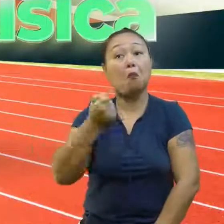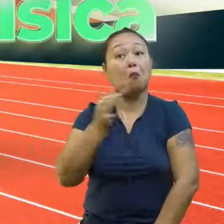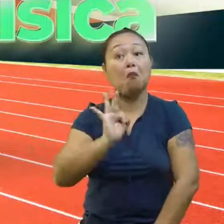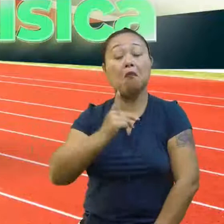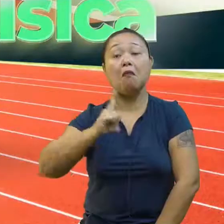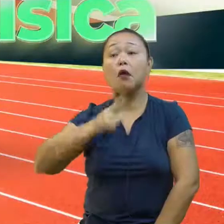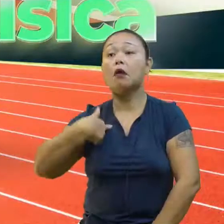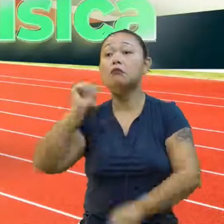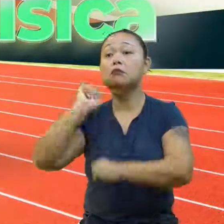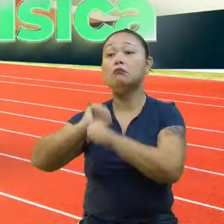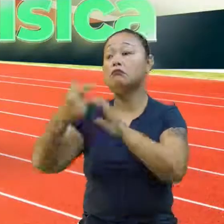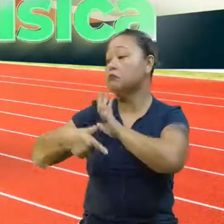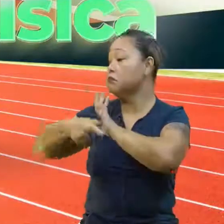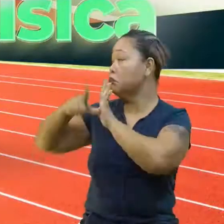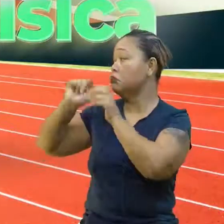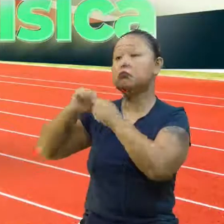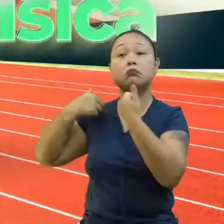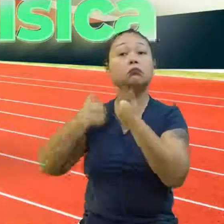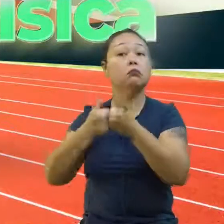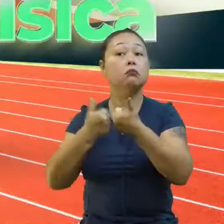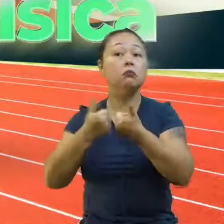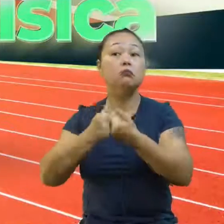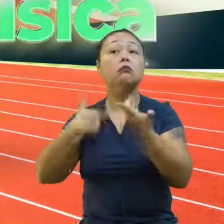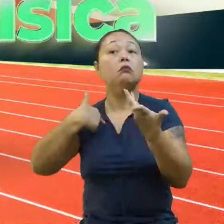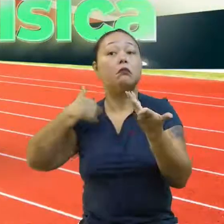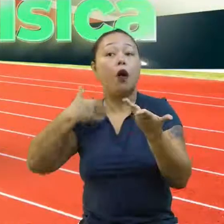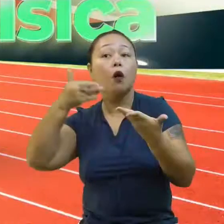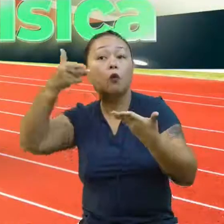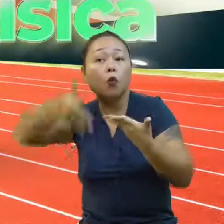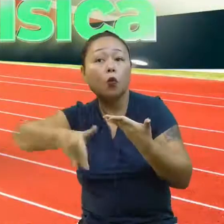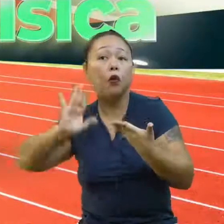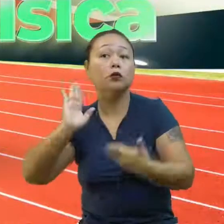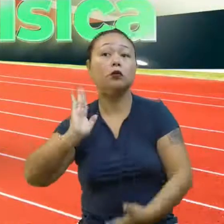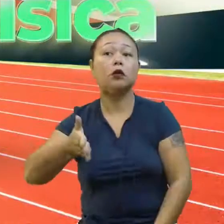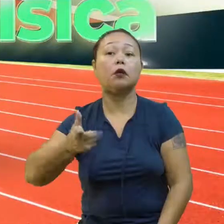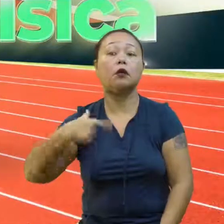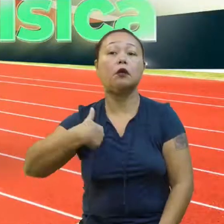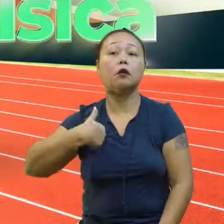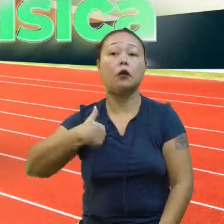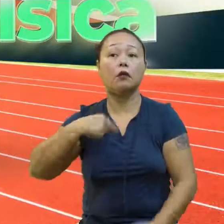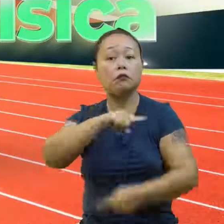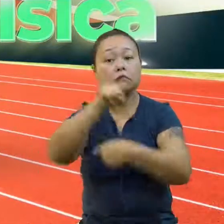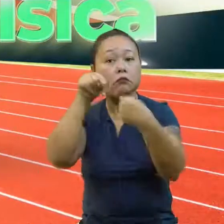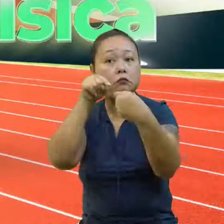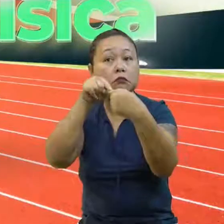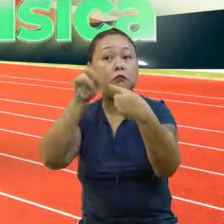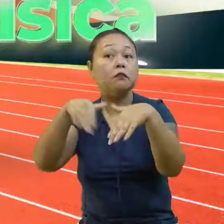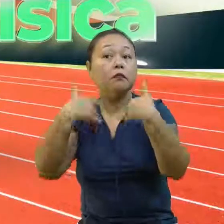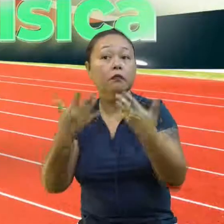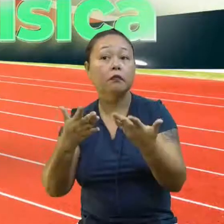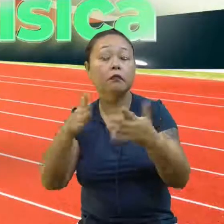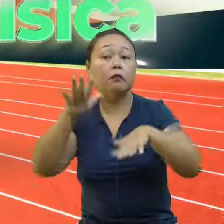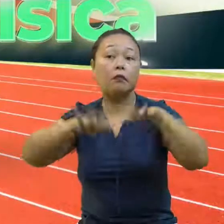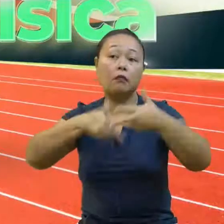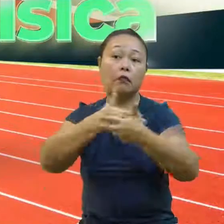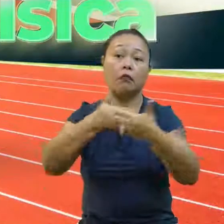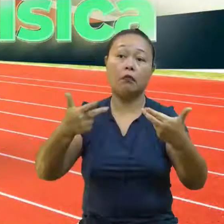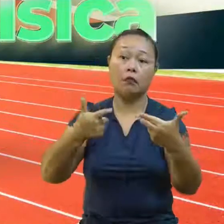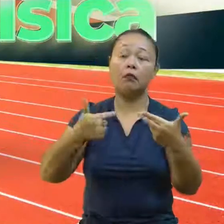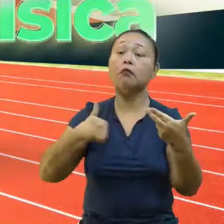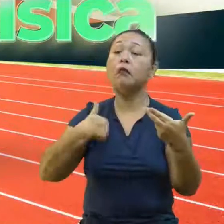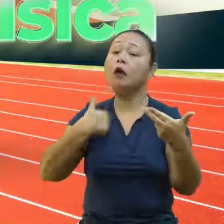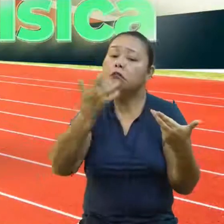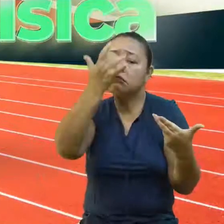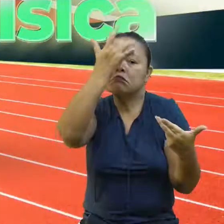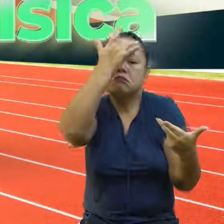uma parada antes, no ônibus, querem parar exatamente ali onde já é o seu destino. Então, muitas coisas foram facilitadas e a